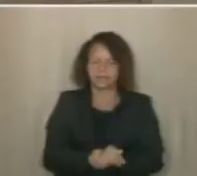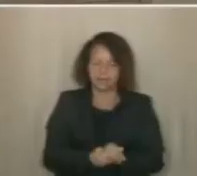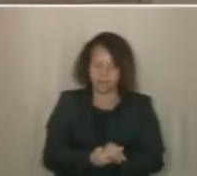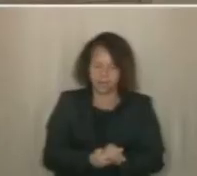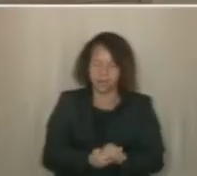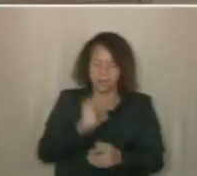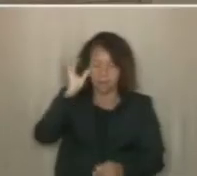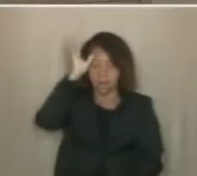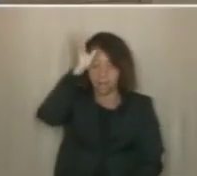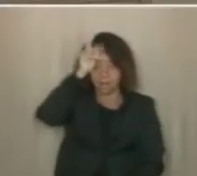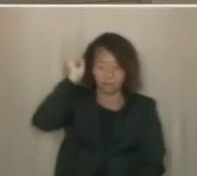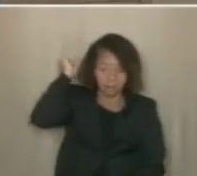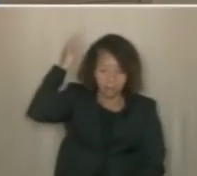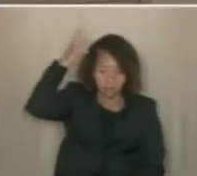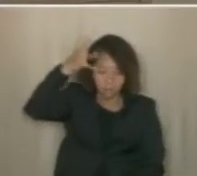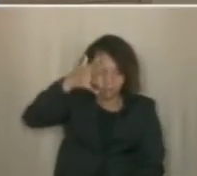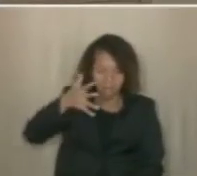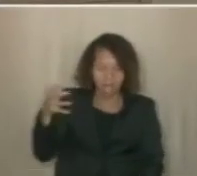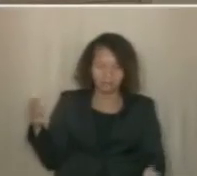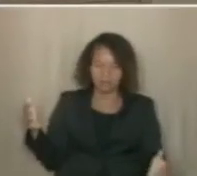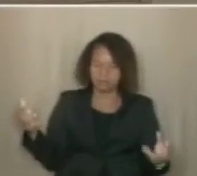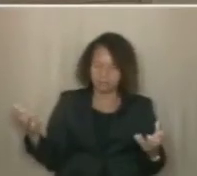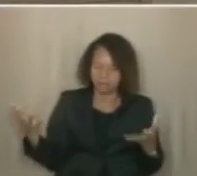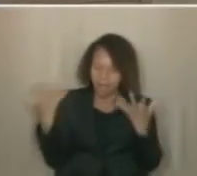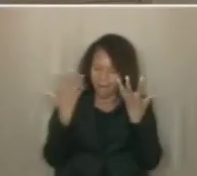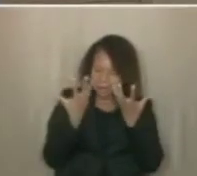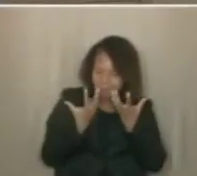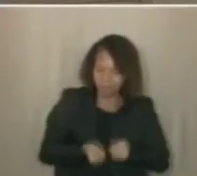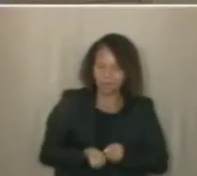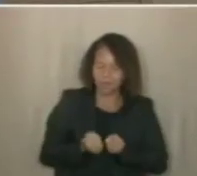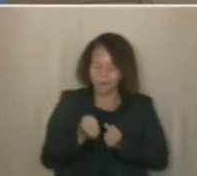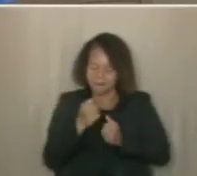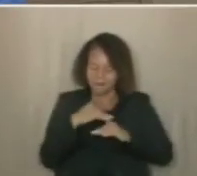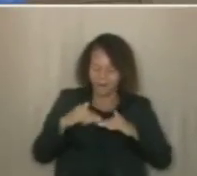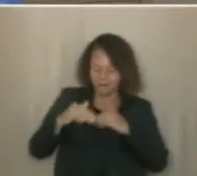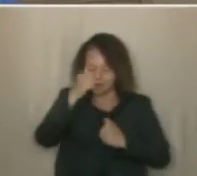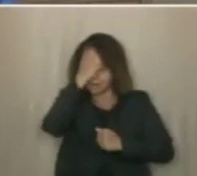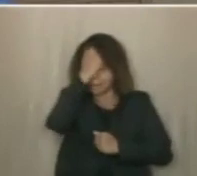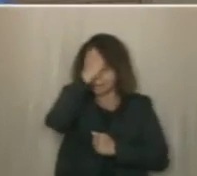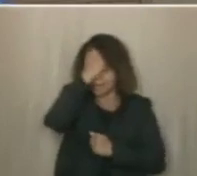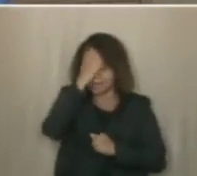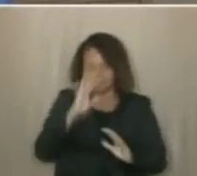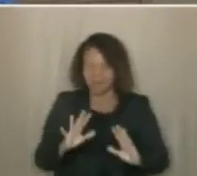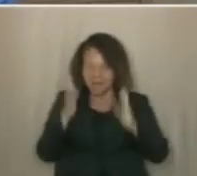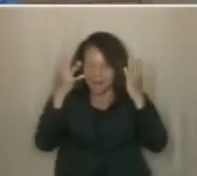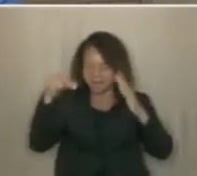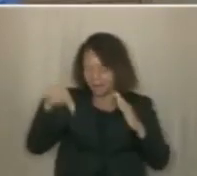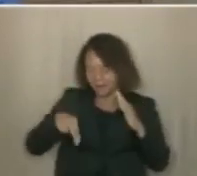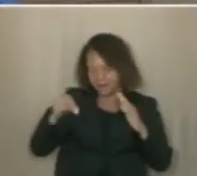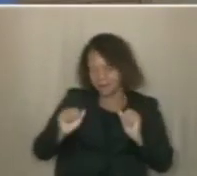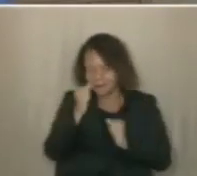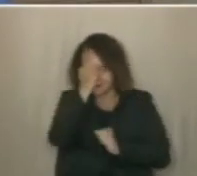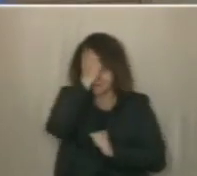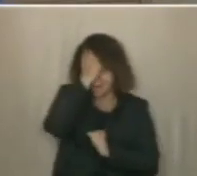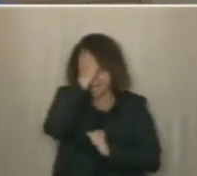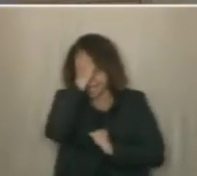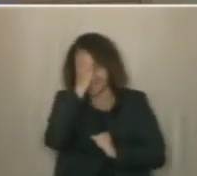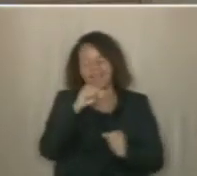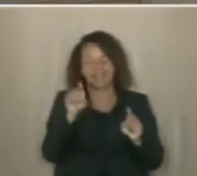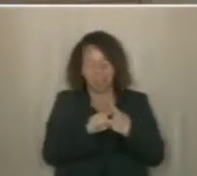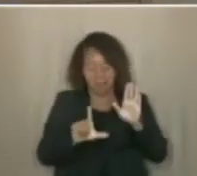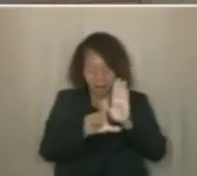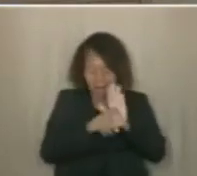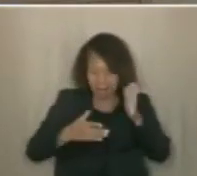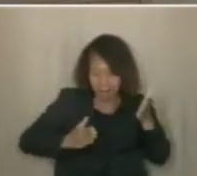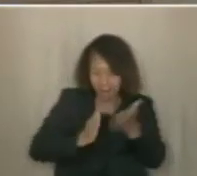domingo o Galo da Madrugada ada abraçou o movimento brega teremos o festival Novembro brega inclusive fazendo menção a uma lei